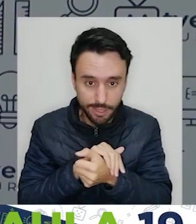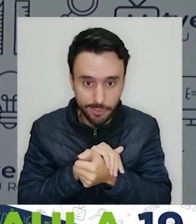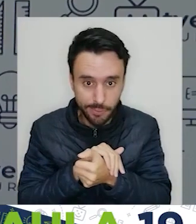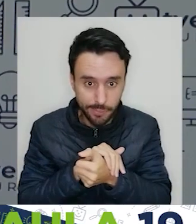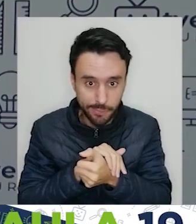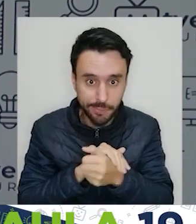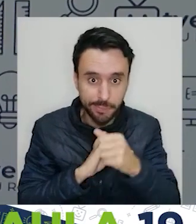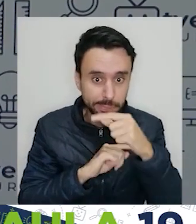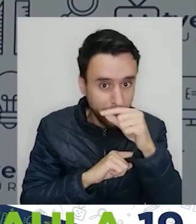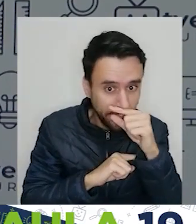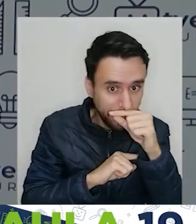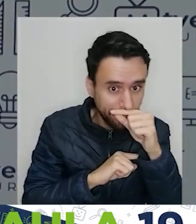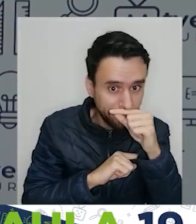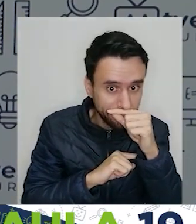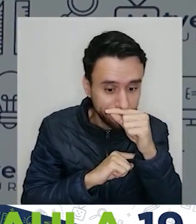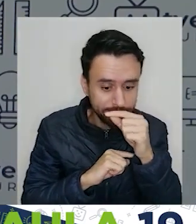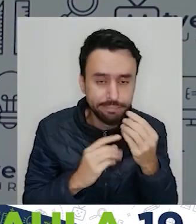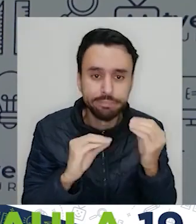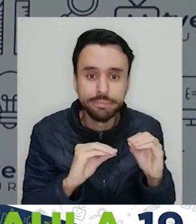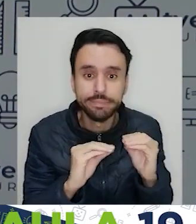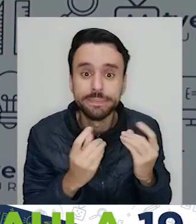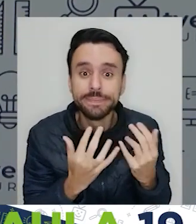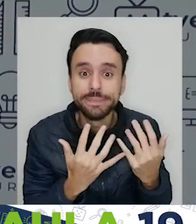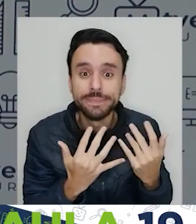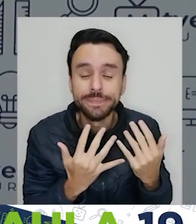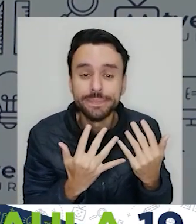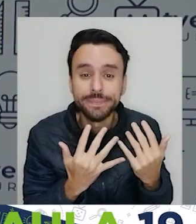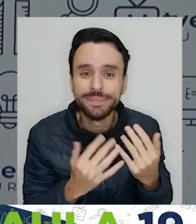tartaruga, passarinho. E agora?